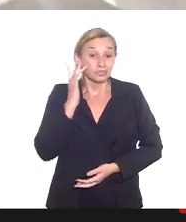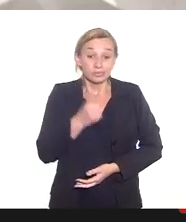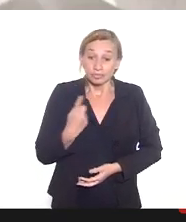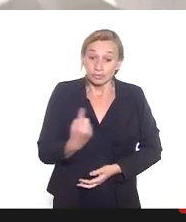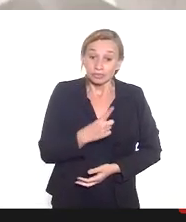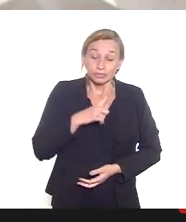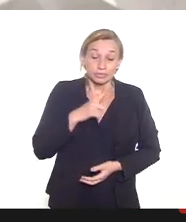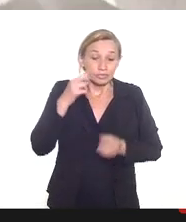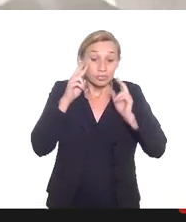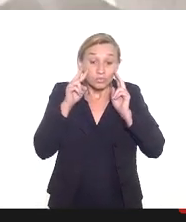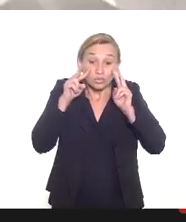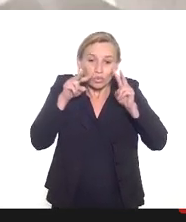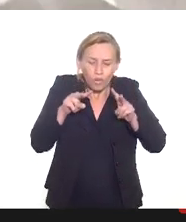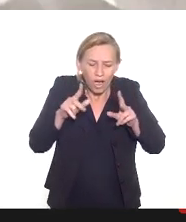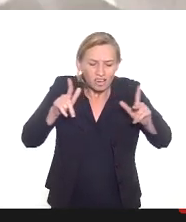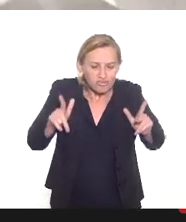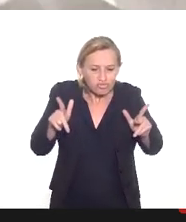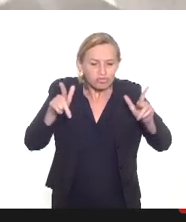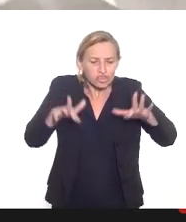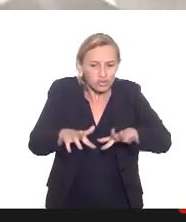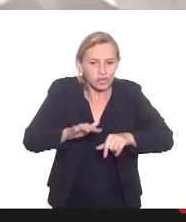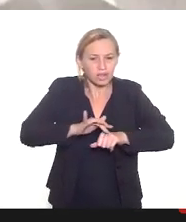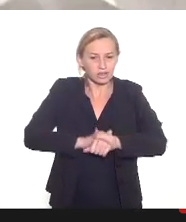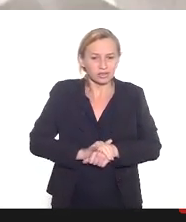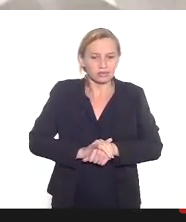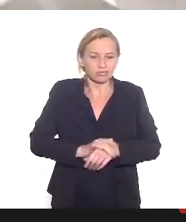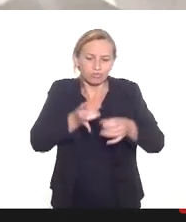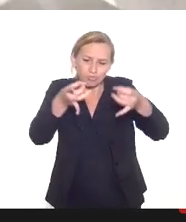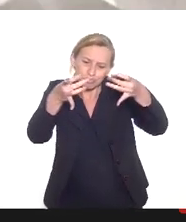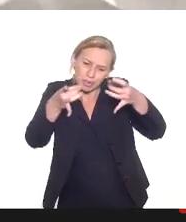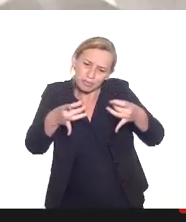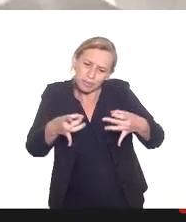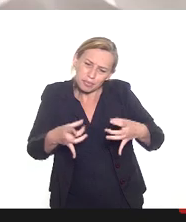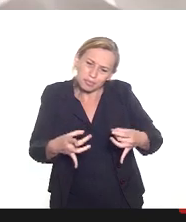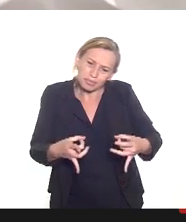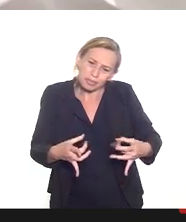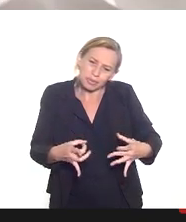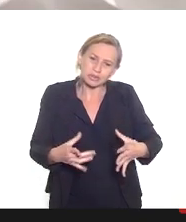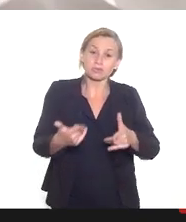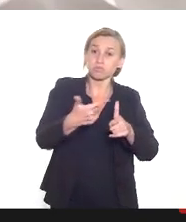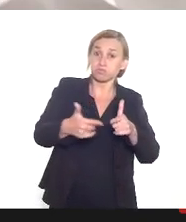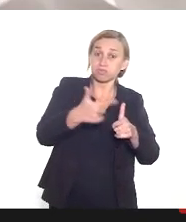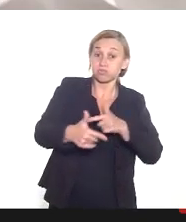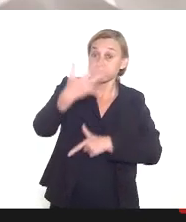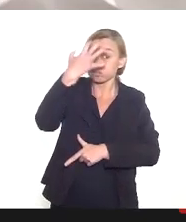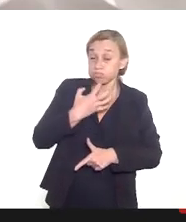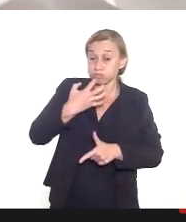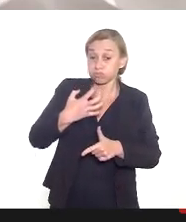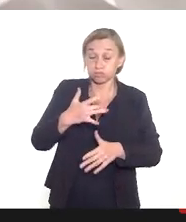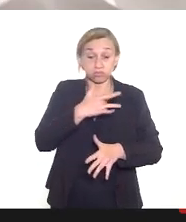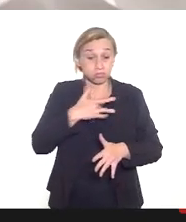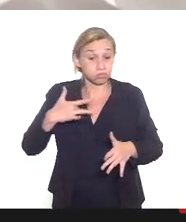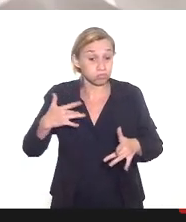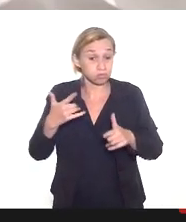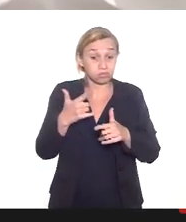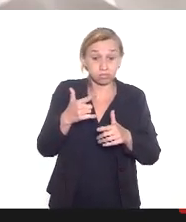teve um olhar diferente e um detalhamento desse grave problema da saúde pública